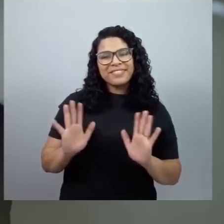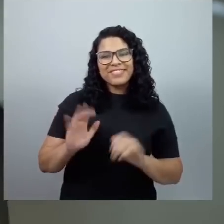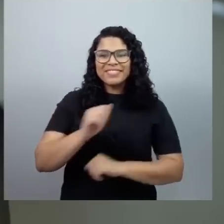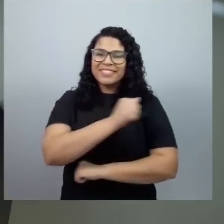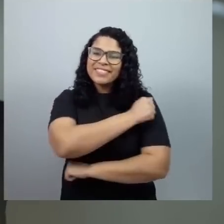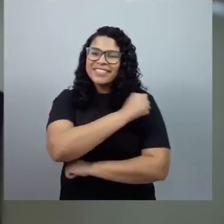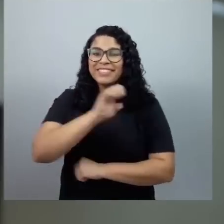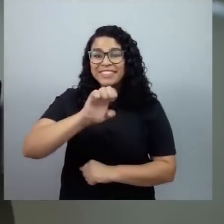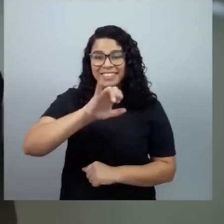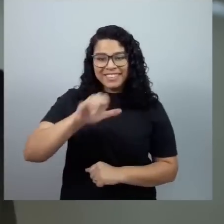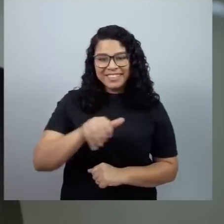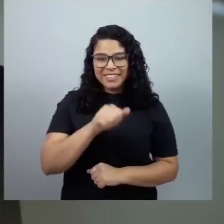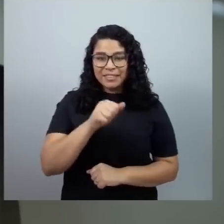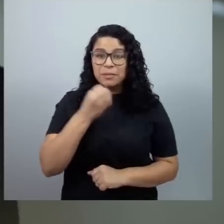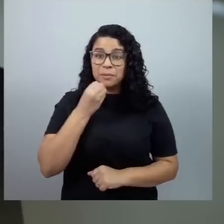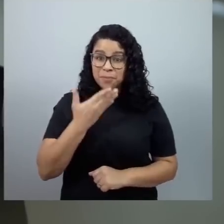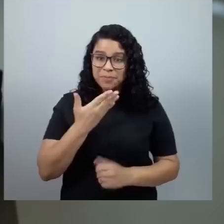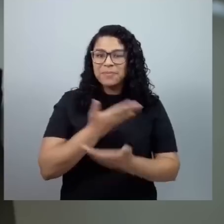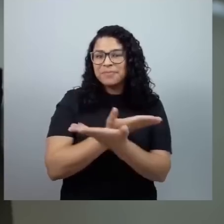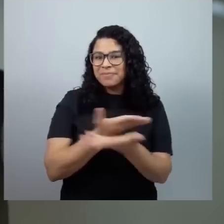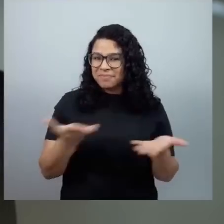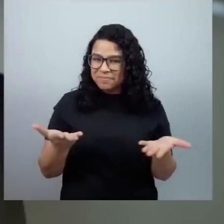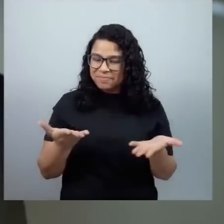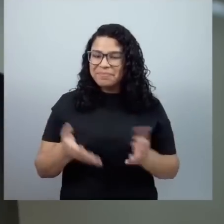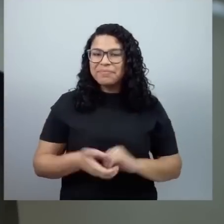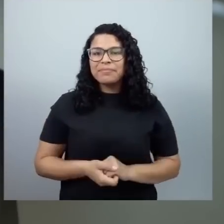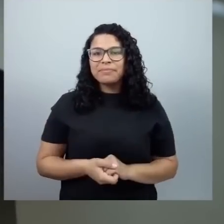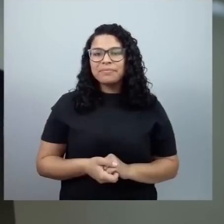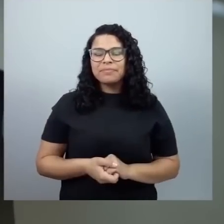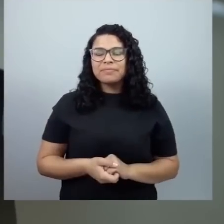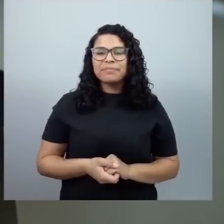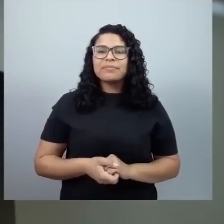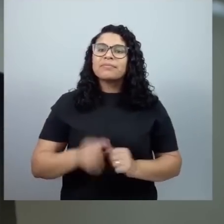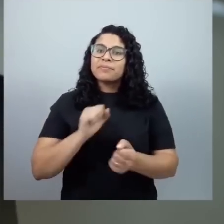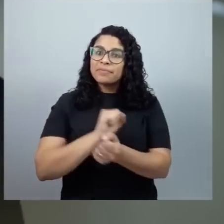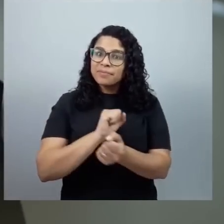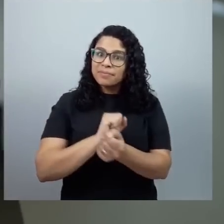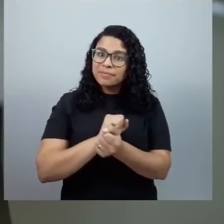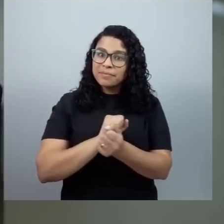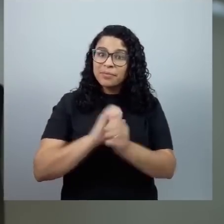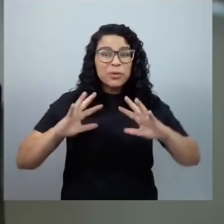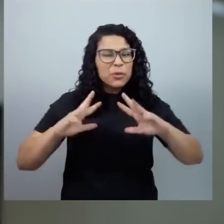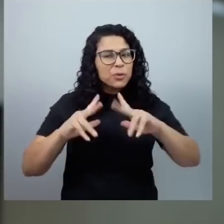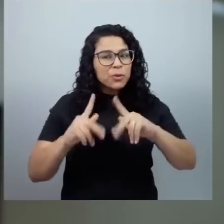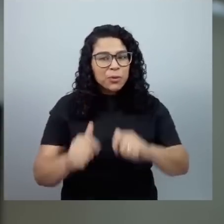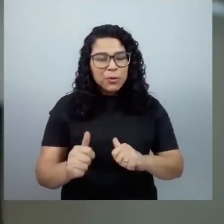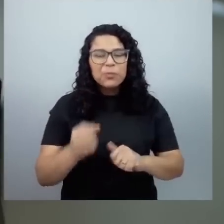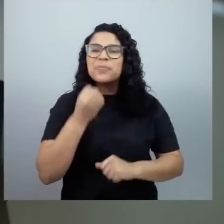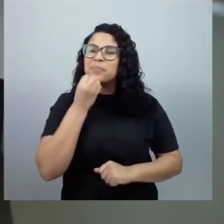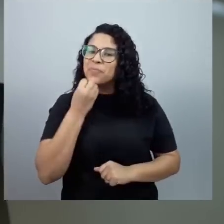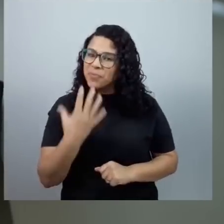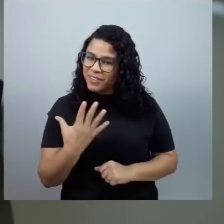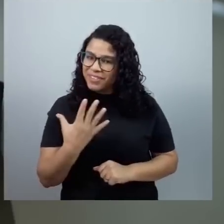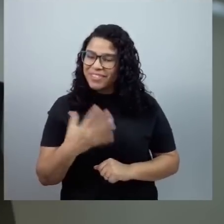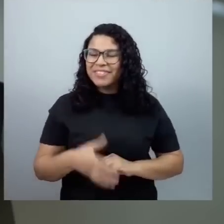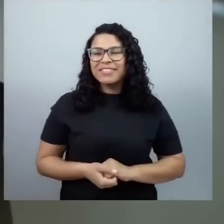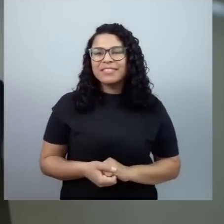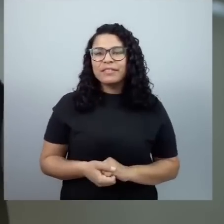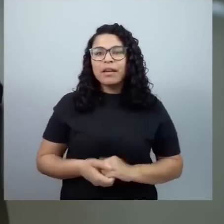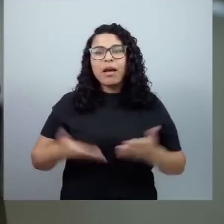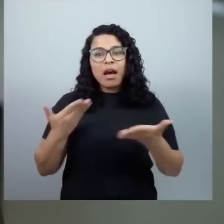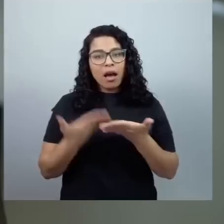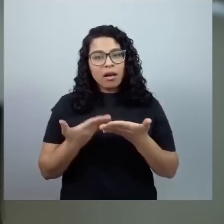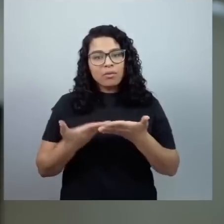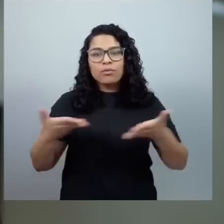Olá, alunos da EJA, como vocês estão? Esperamos e desejamos que estejam todos bem. A aula de hoje